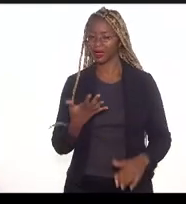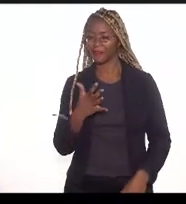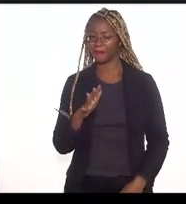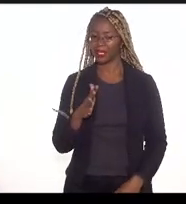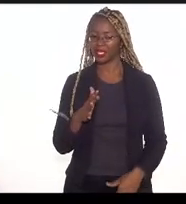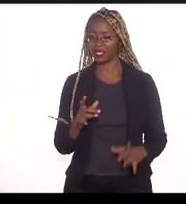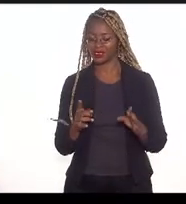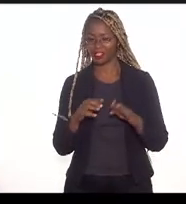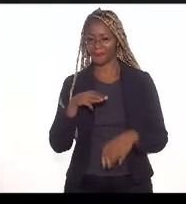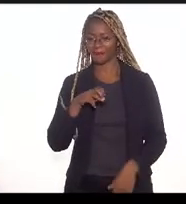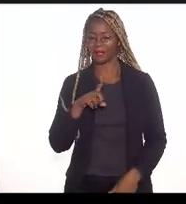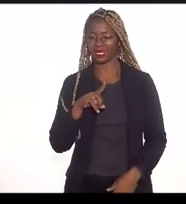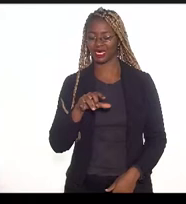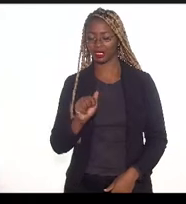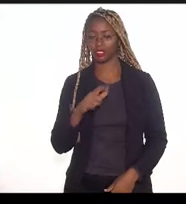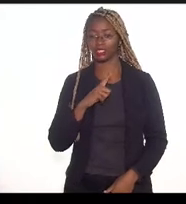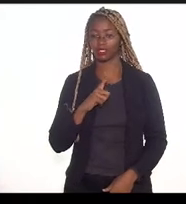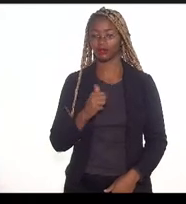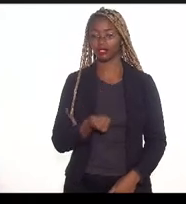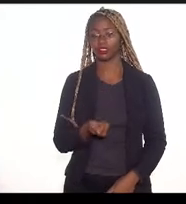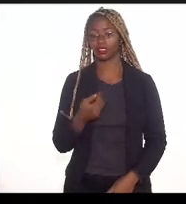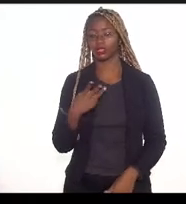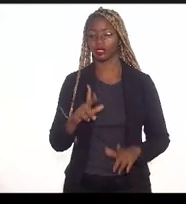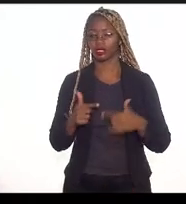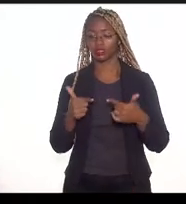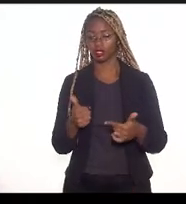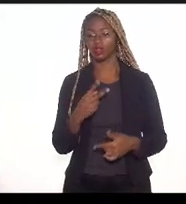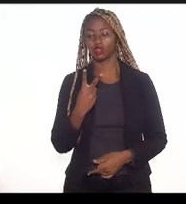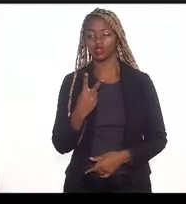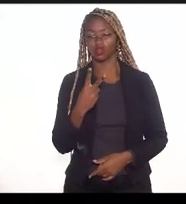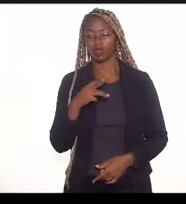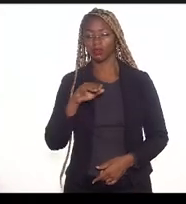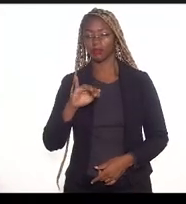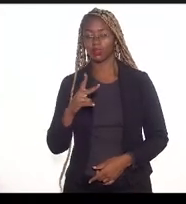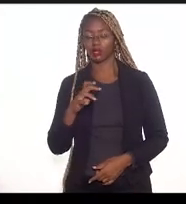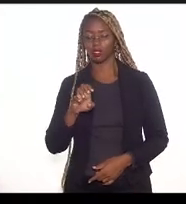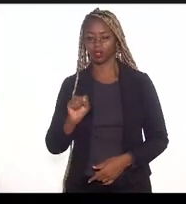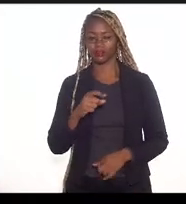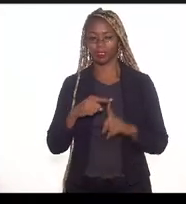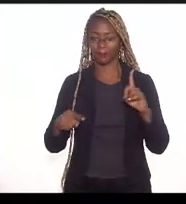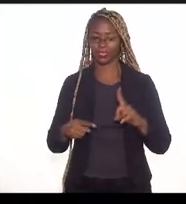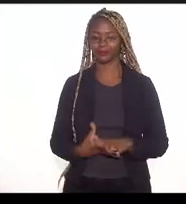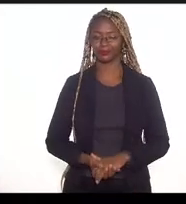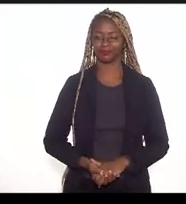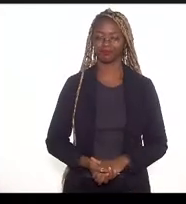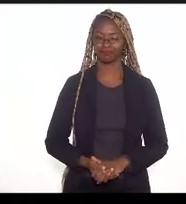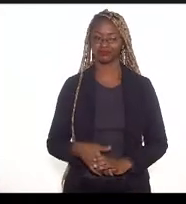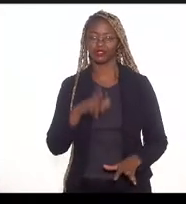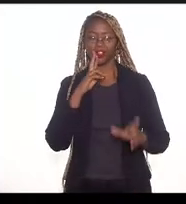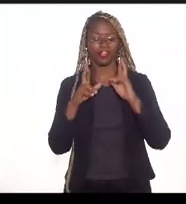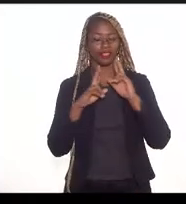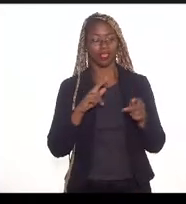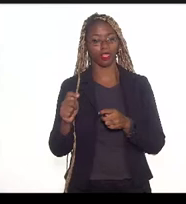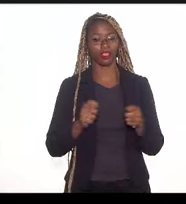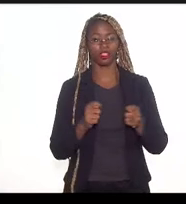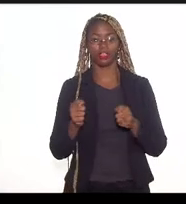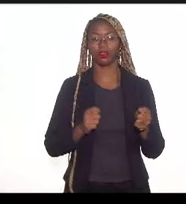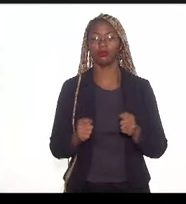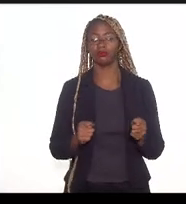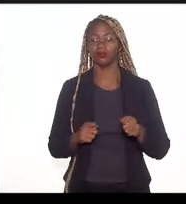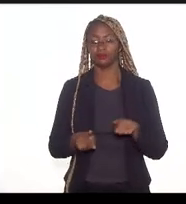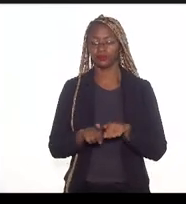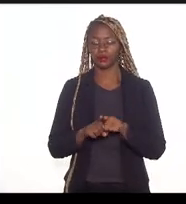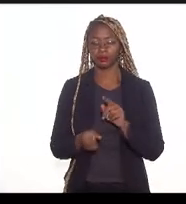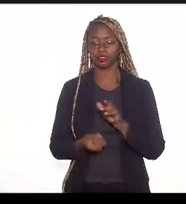gente liberou 3 operações e aproximadamente 2.500.000. Falar um pouquinho dos resultados econômicos e do saldo gerador